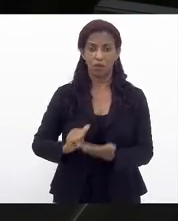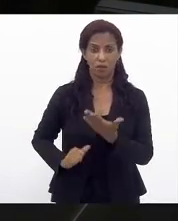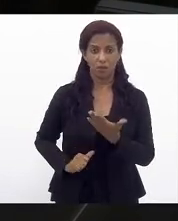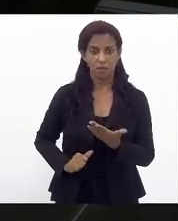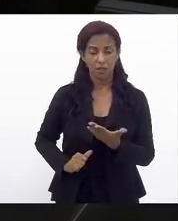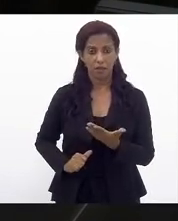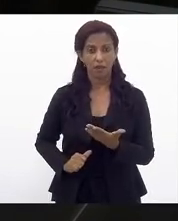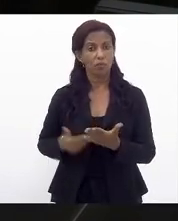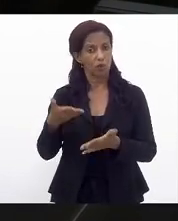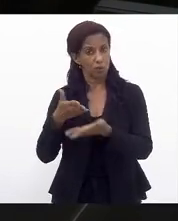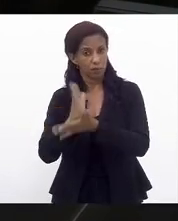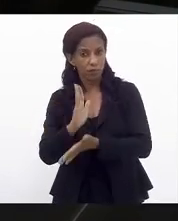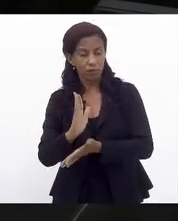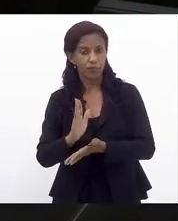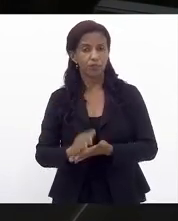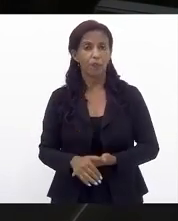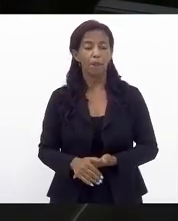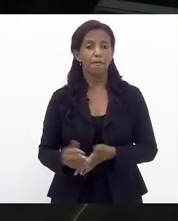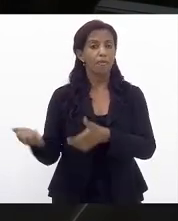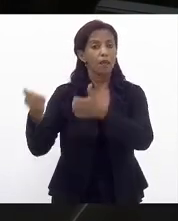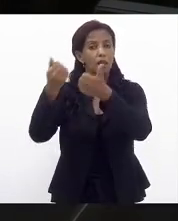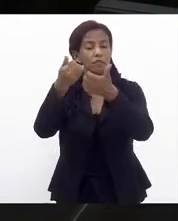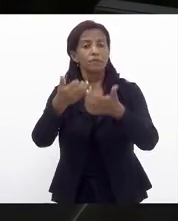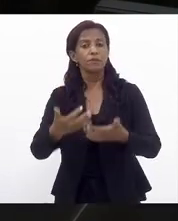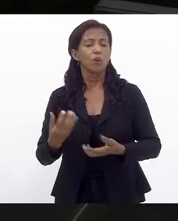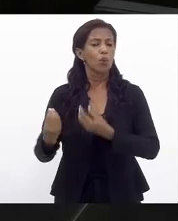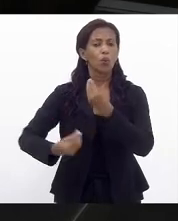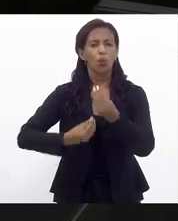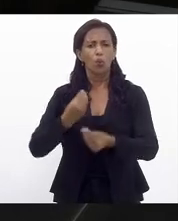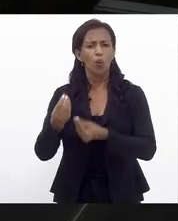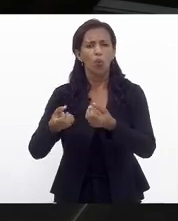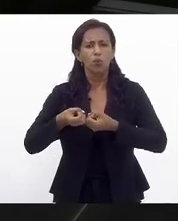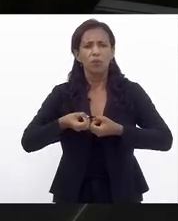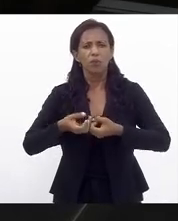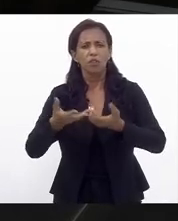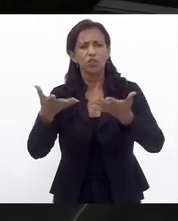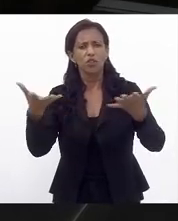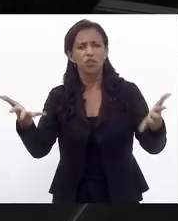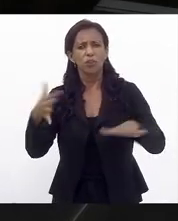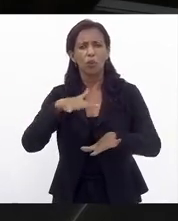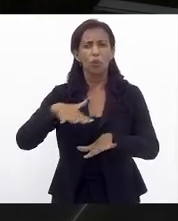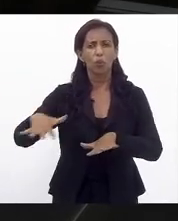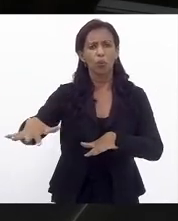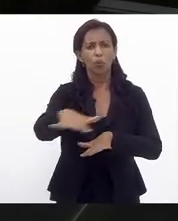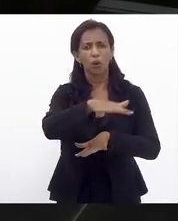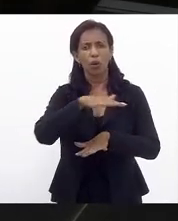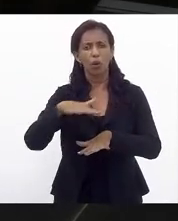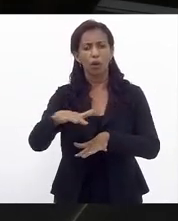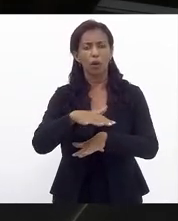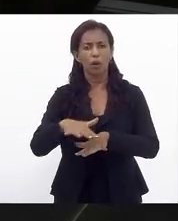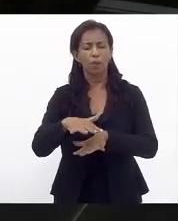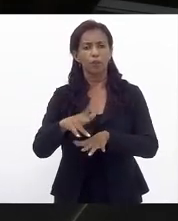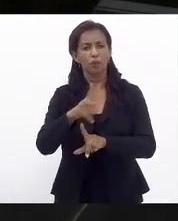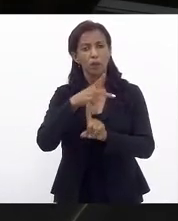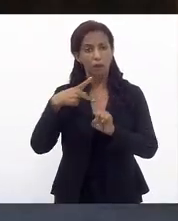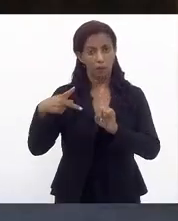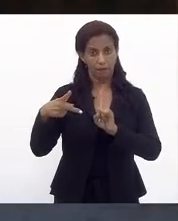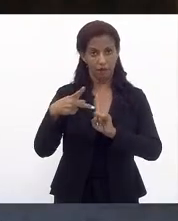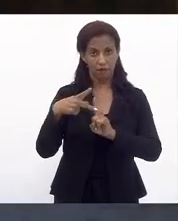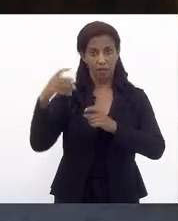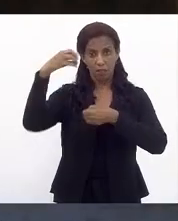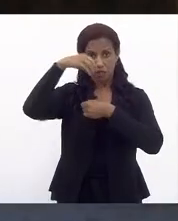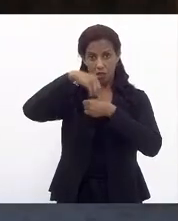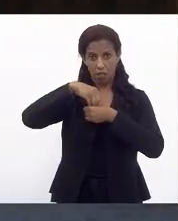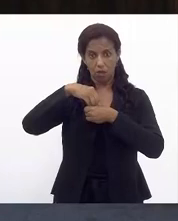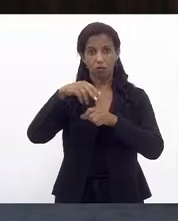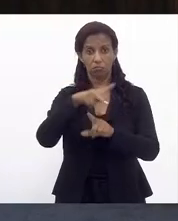auxiliando que nós aprovamos que define como se distribui no âmbito do Rio presidência